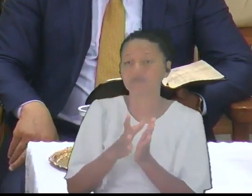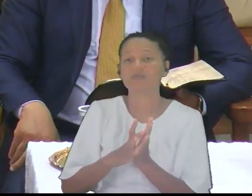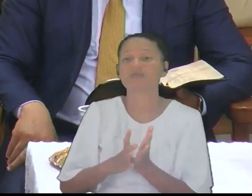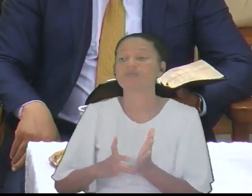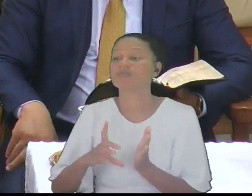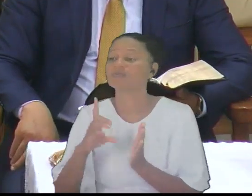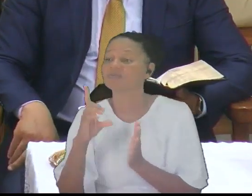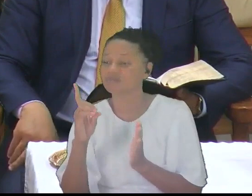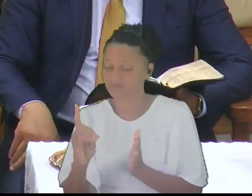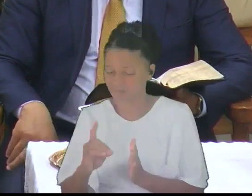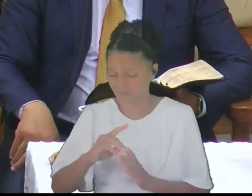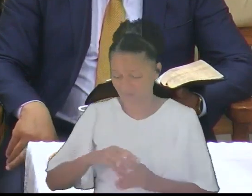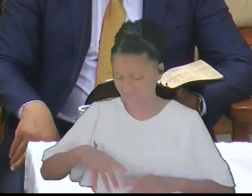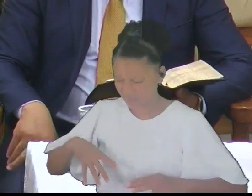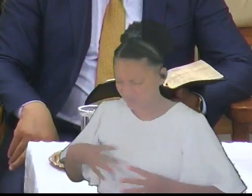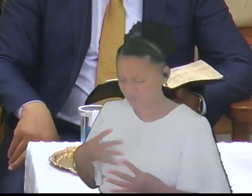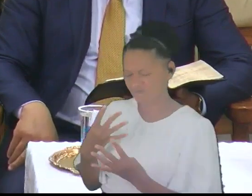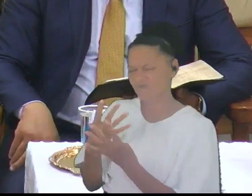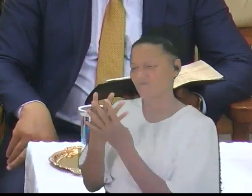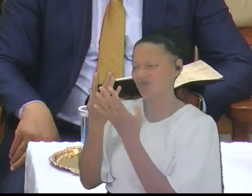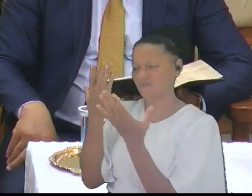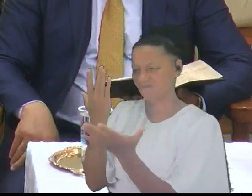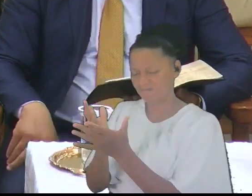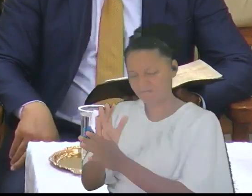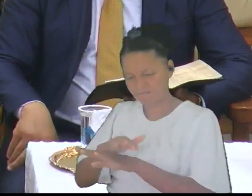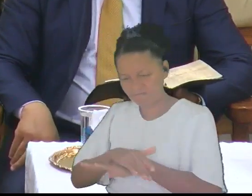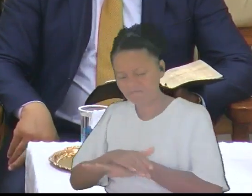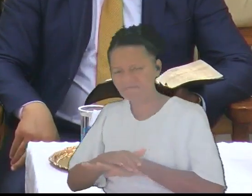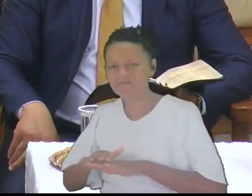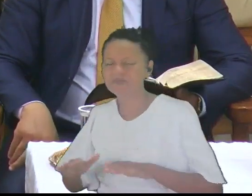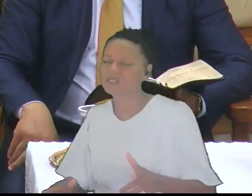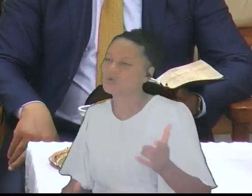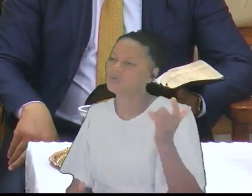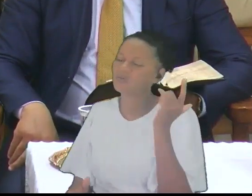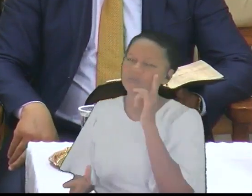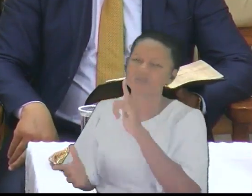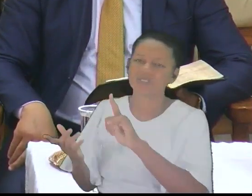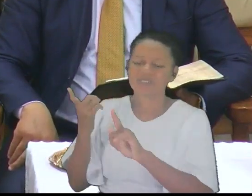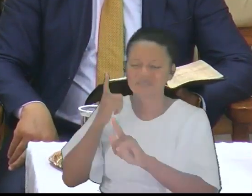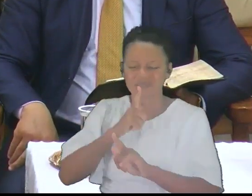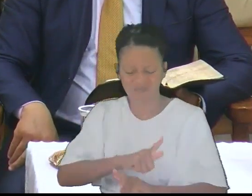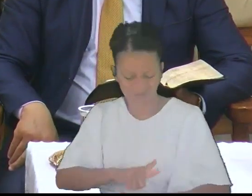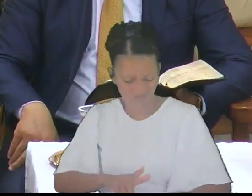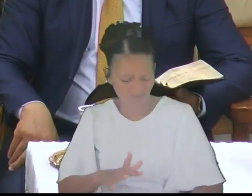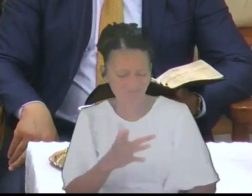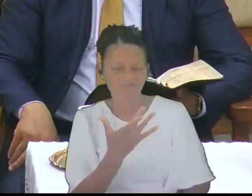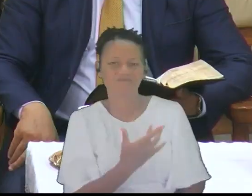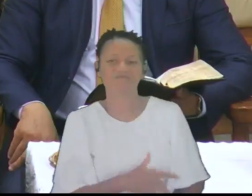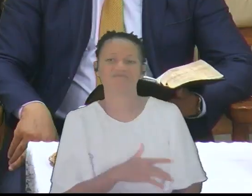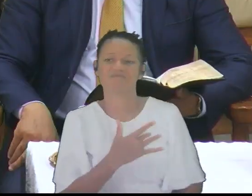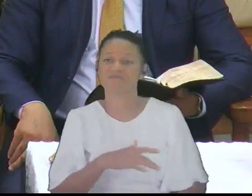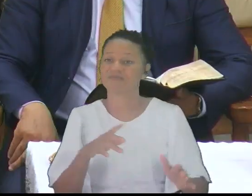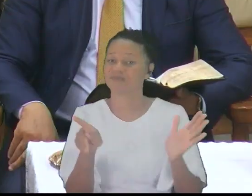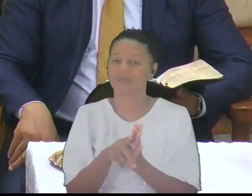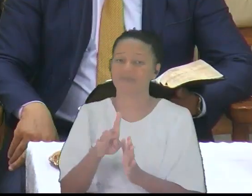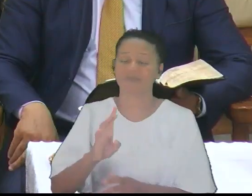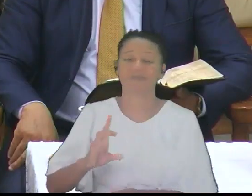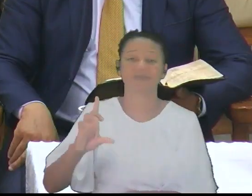que quem confessa e deixa alcança a misericórdia de Deus.